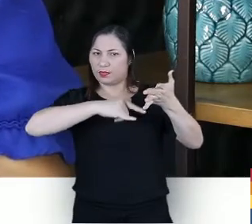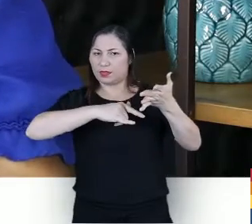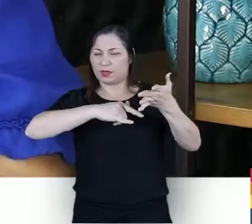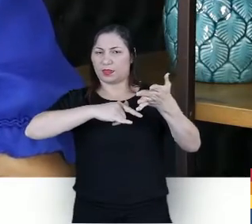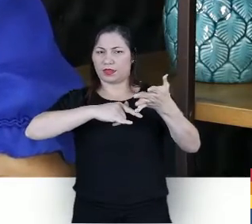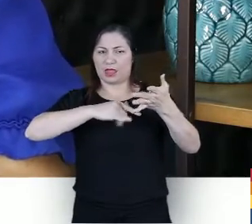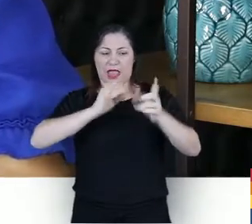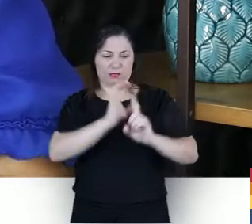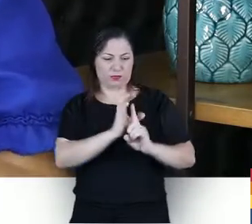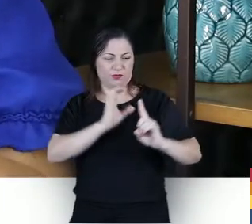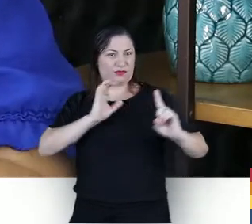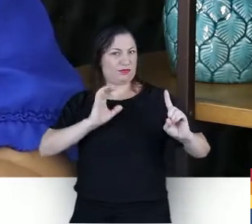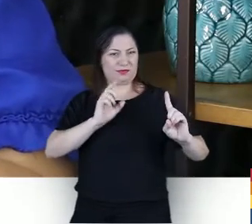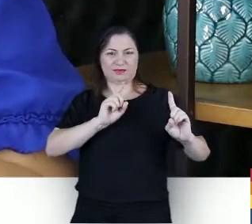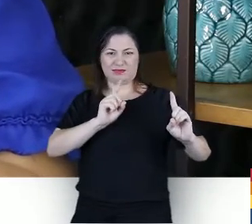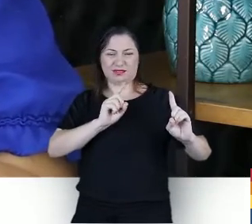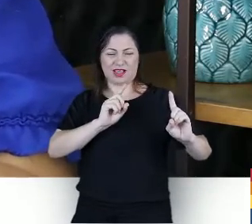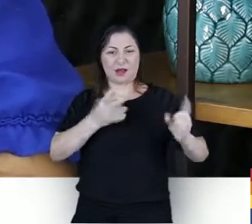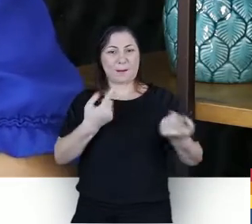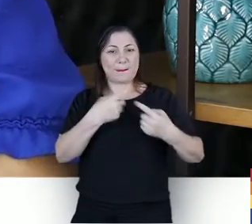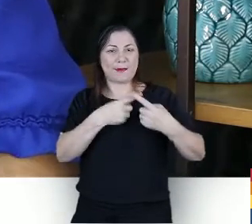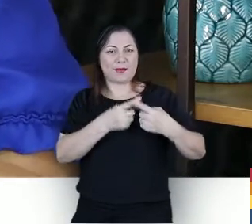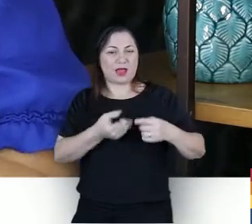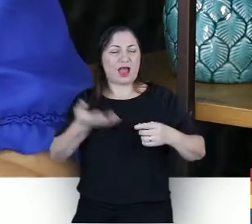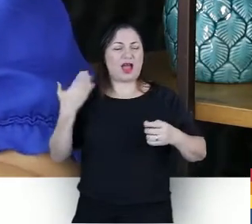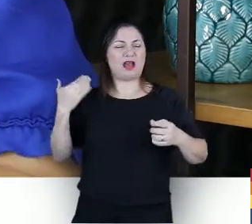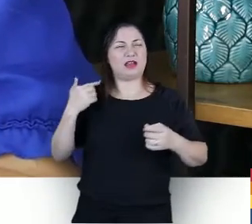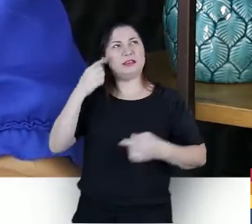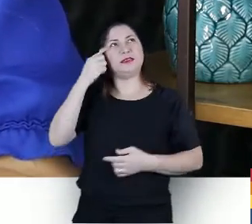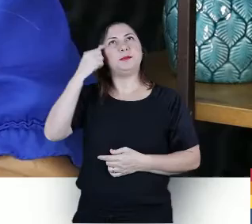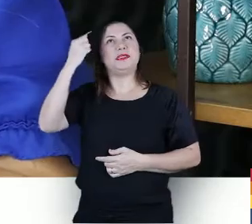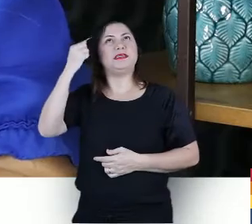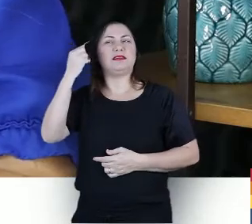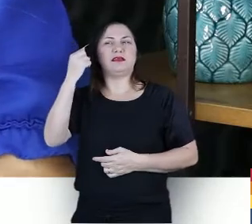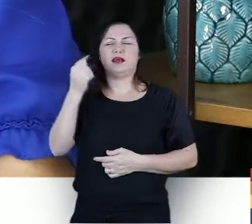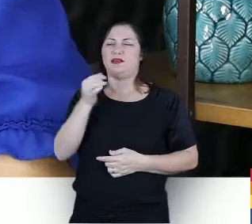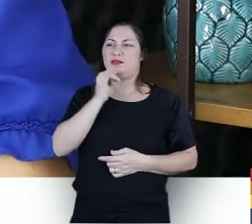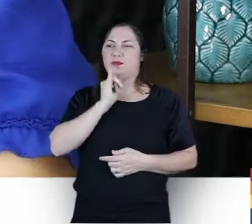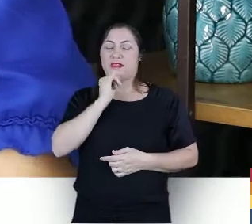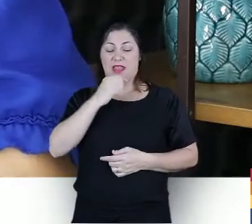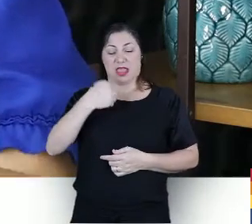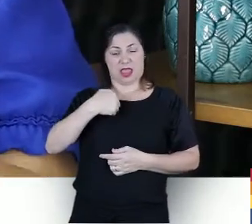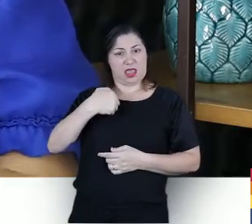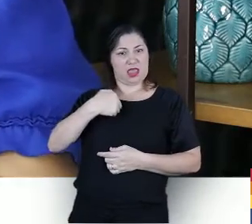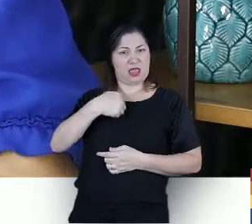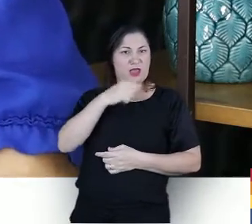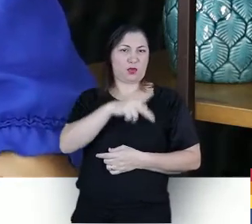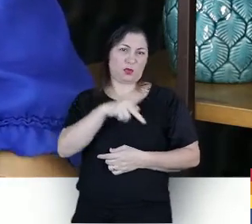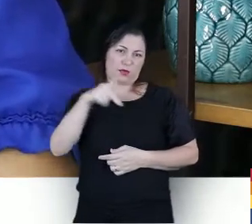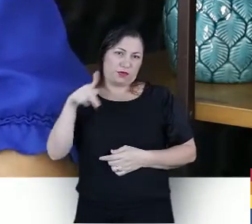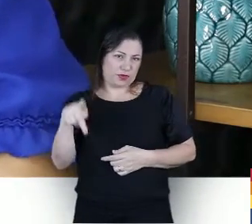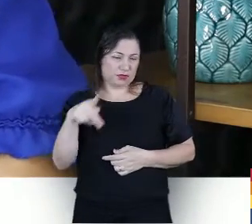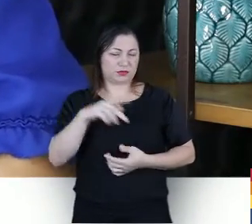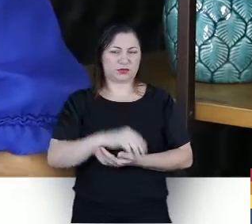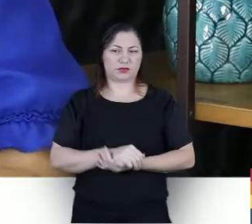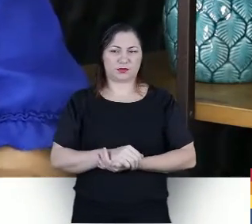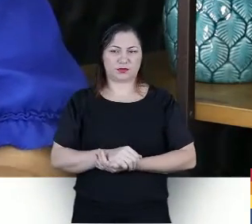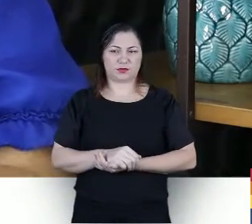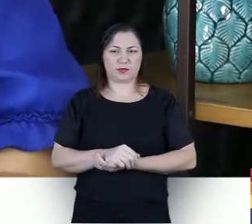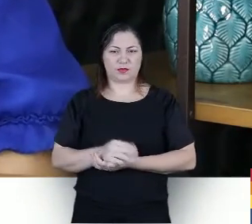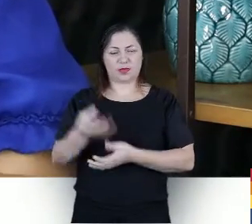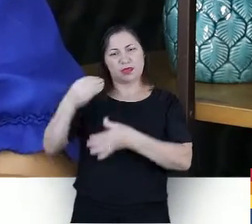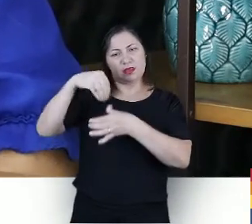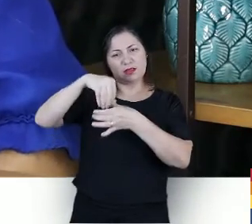dentro que a gente chama da minha caixinha, do meu componente curricular. Então, nessa perspectiva transdisciplinar